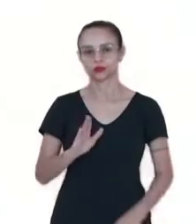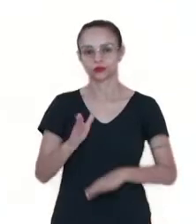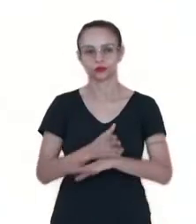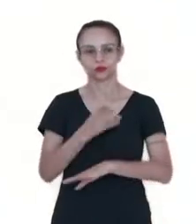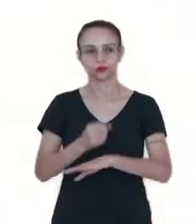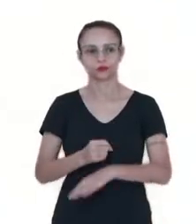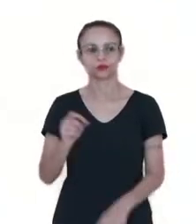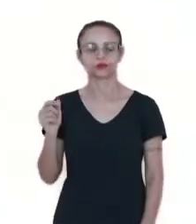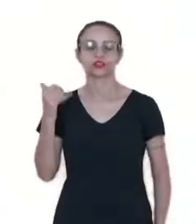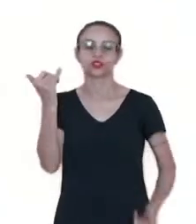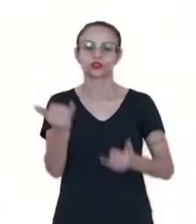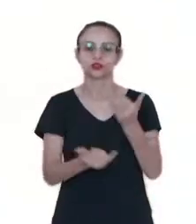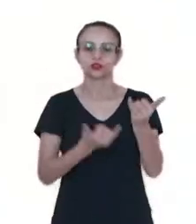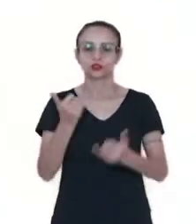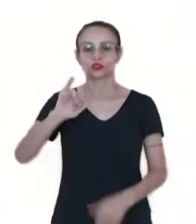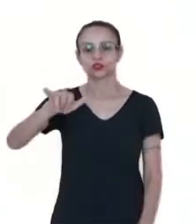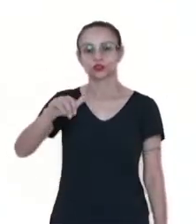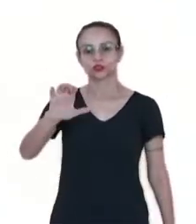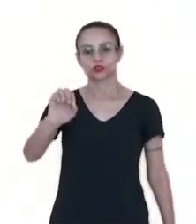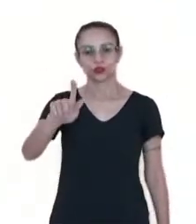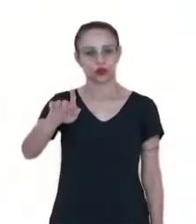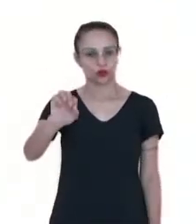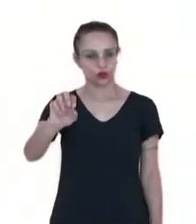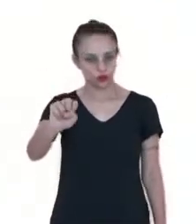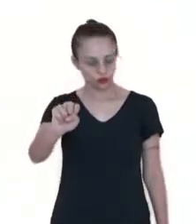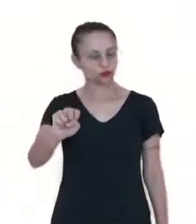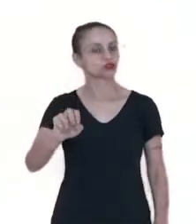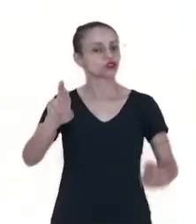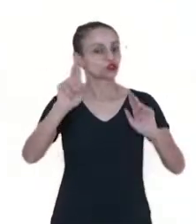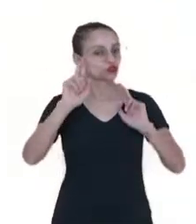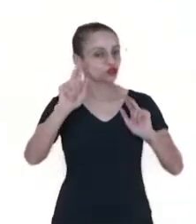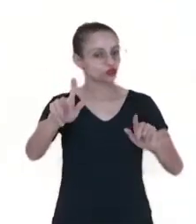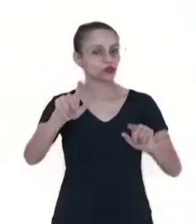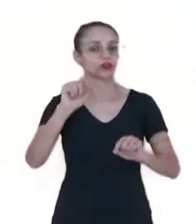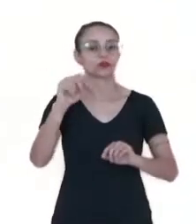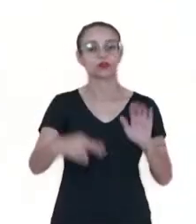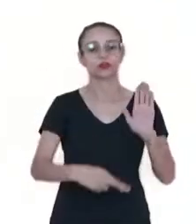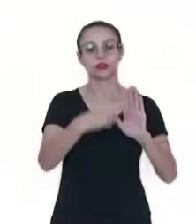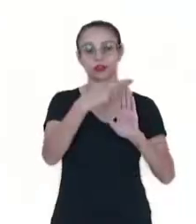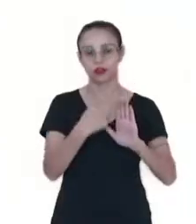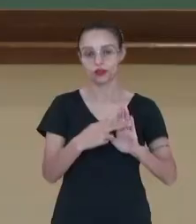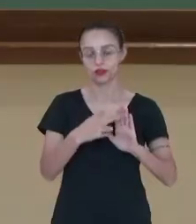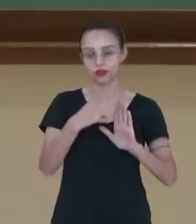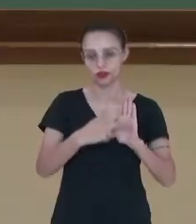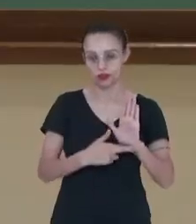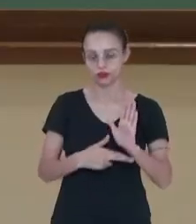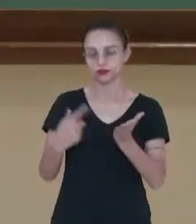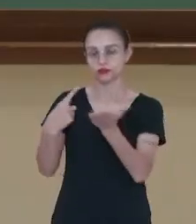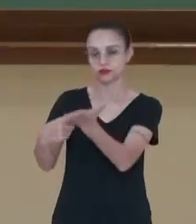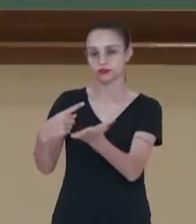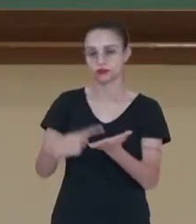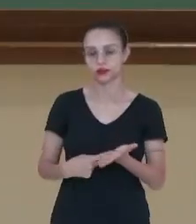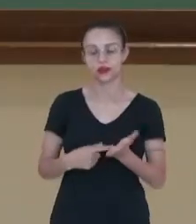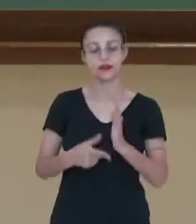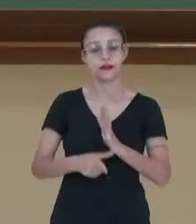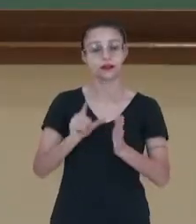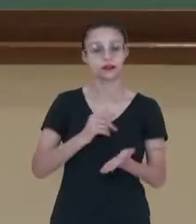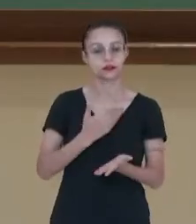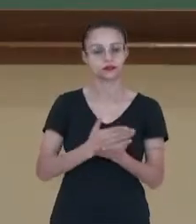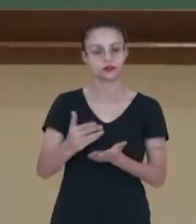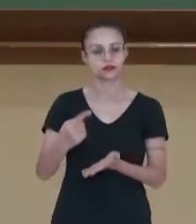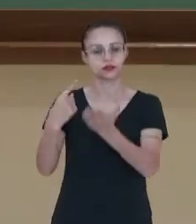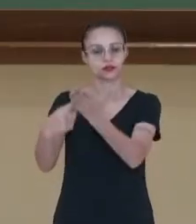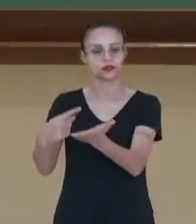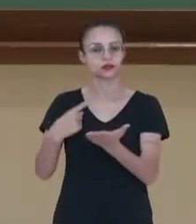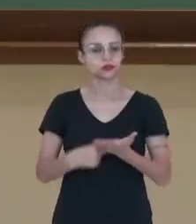Os jogos. Os jogos não, os jogos já são diferentes de brincadeiras. Eles já têm regras combinadas com os colegas antes do início. Você